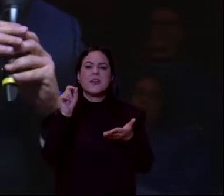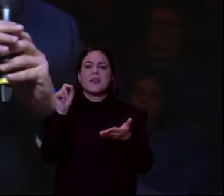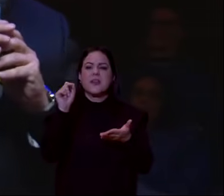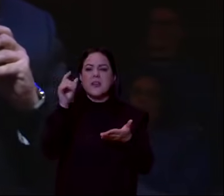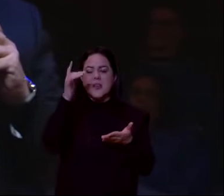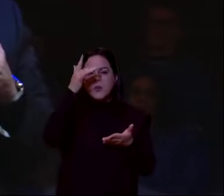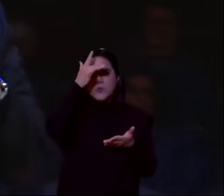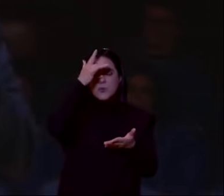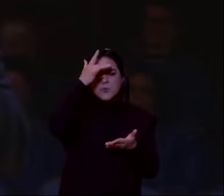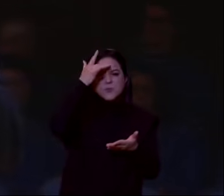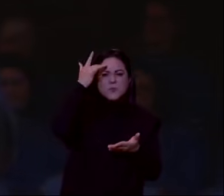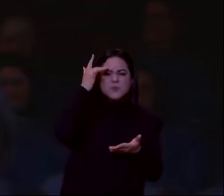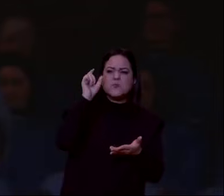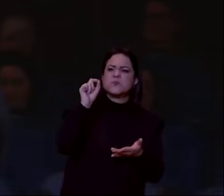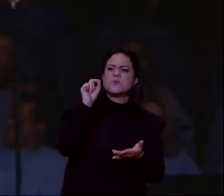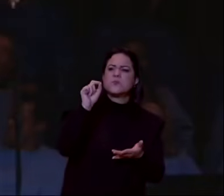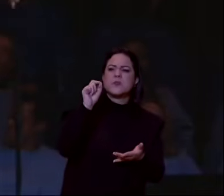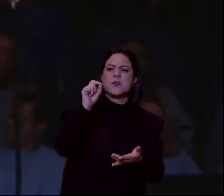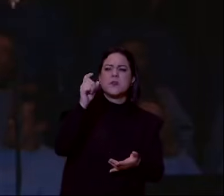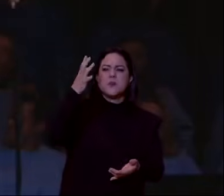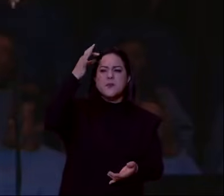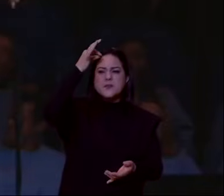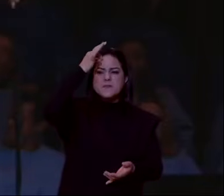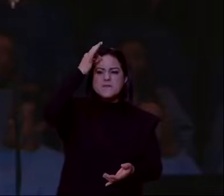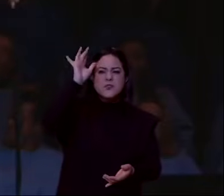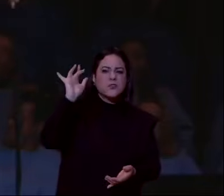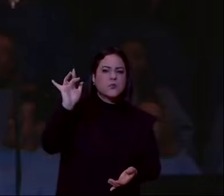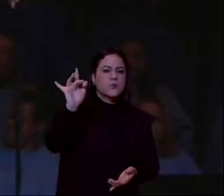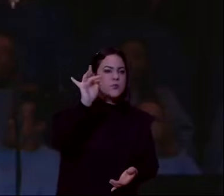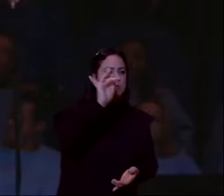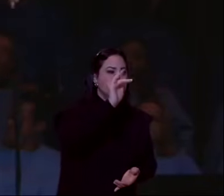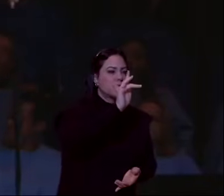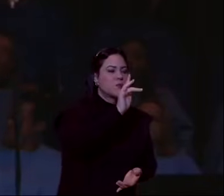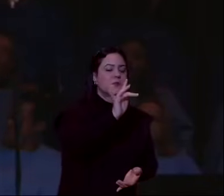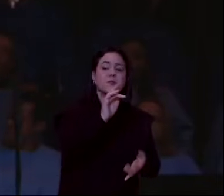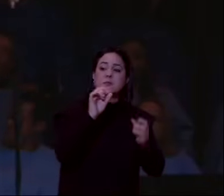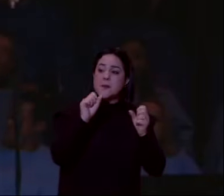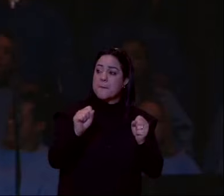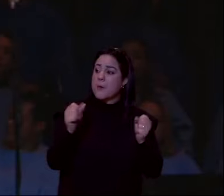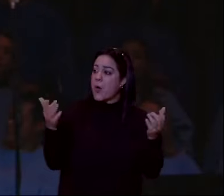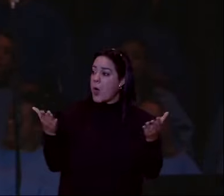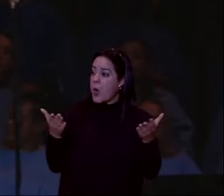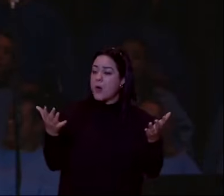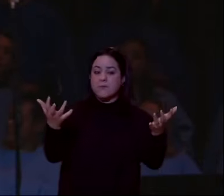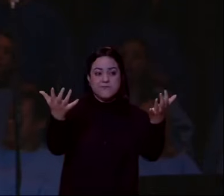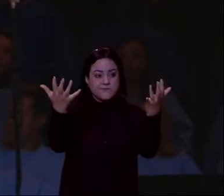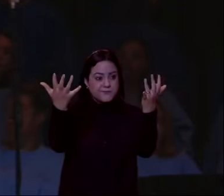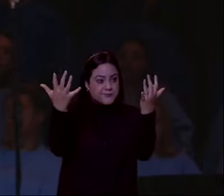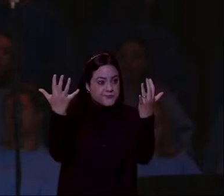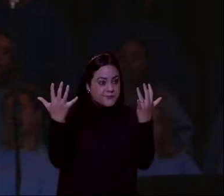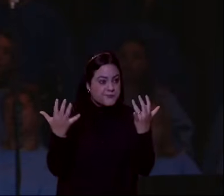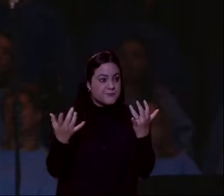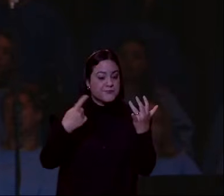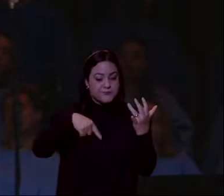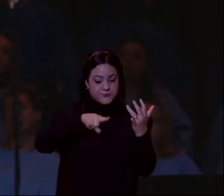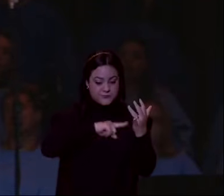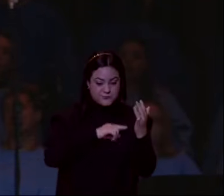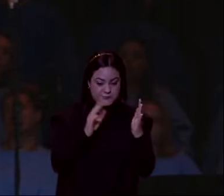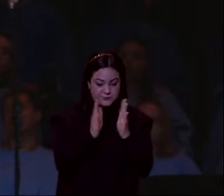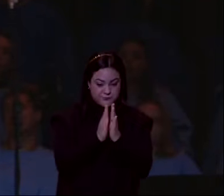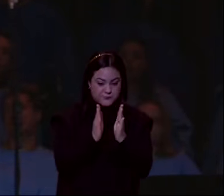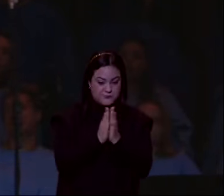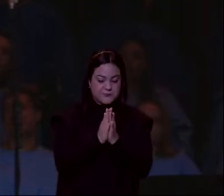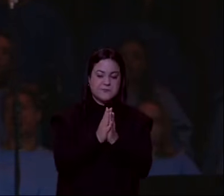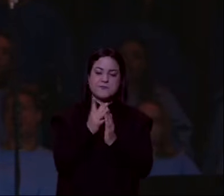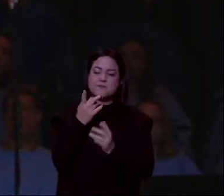Deus está falando, que eu quero orar por você hoje, que você vai saindo aí do seu lugar agora, para a gente orar. Eu dizer: Senhor, eu